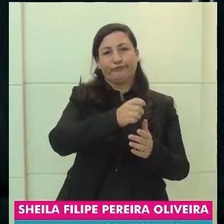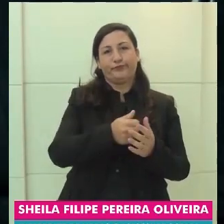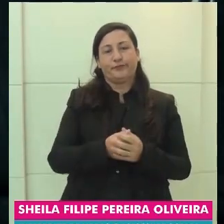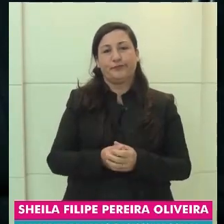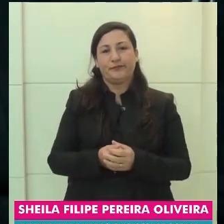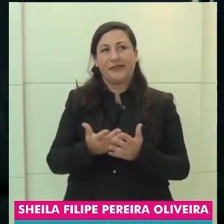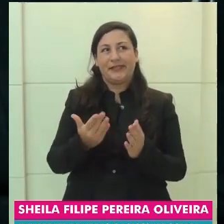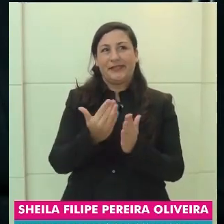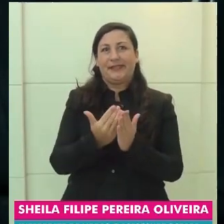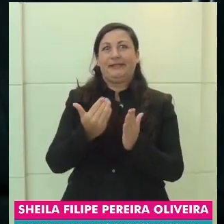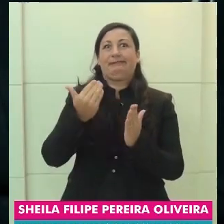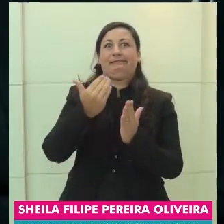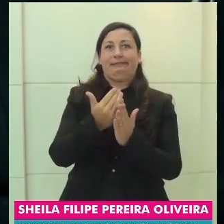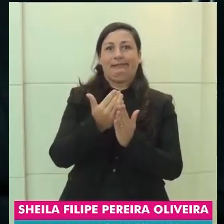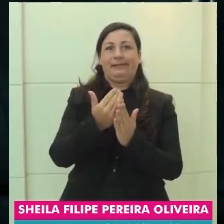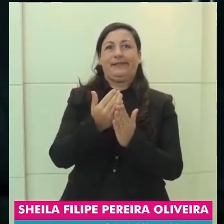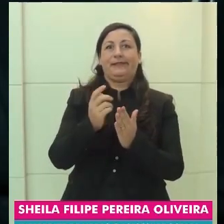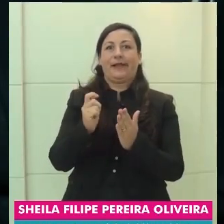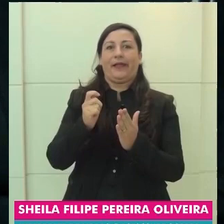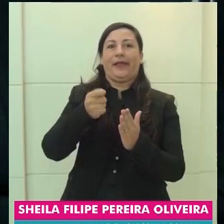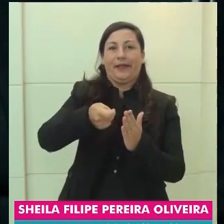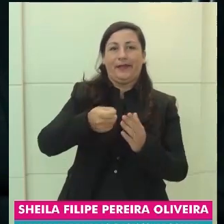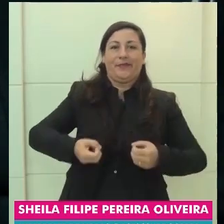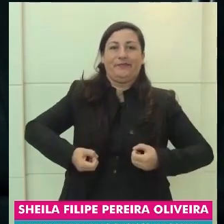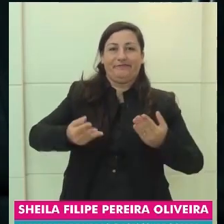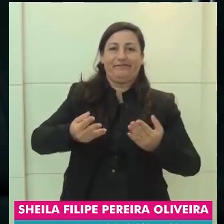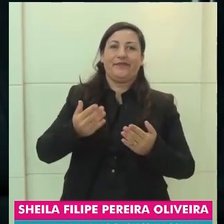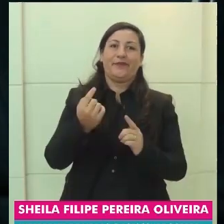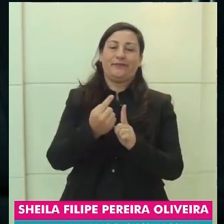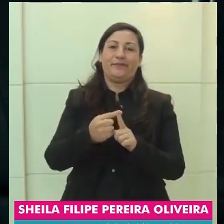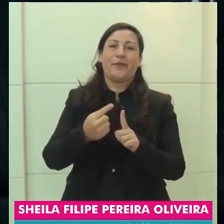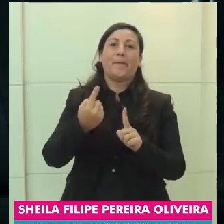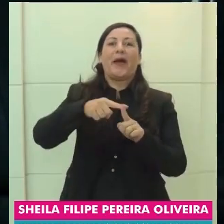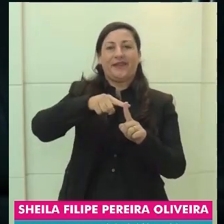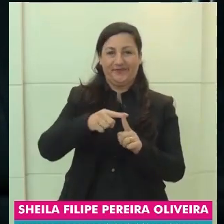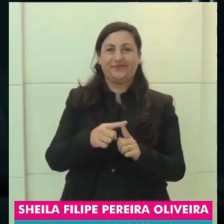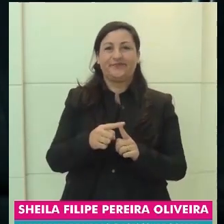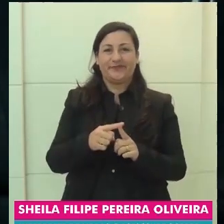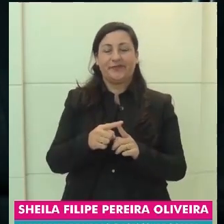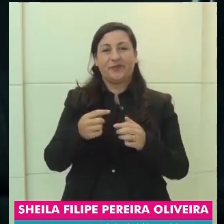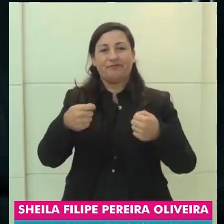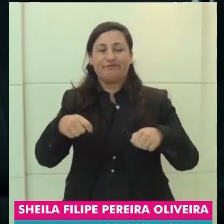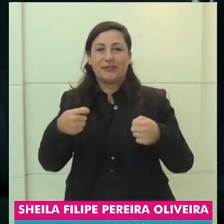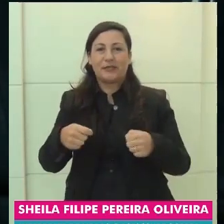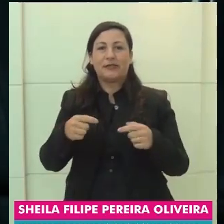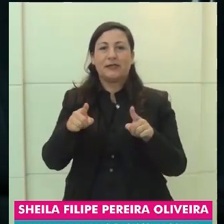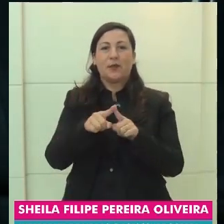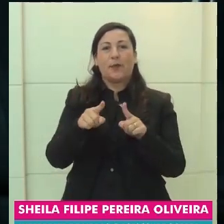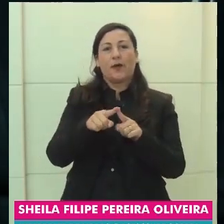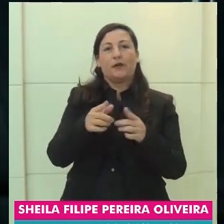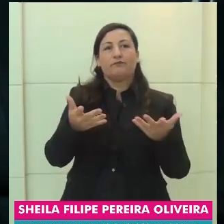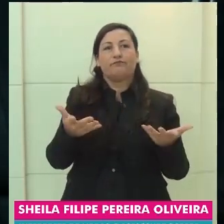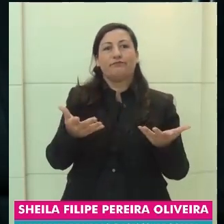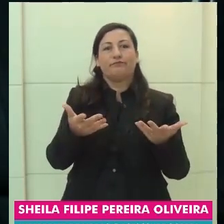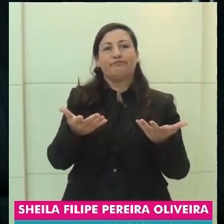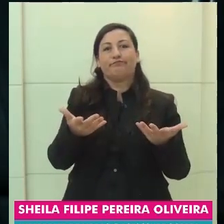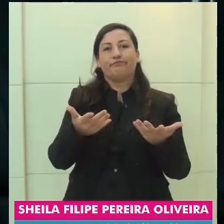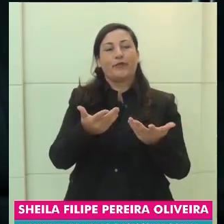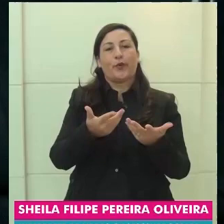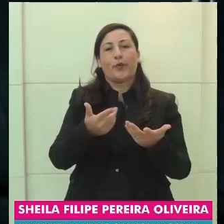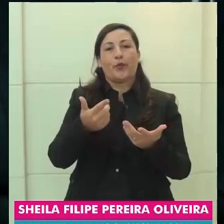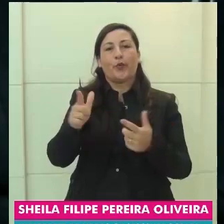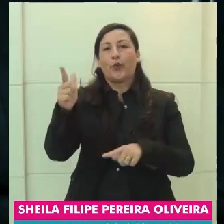daí, tudo que aumenta, né? Tudo que aumenta a demanda, a necessidade também de nos